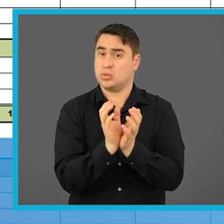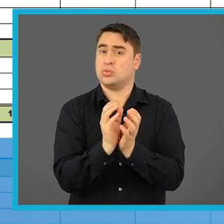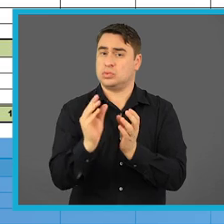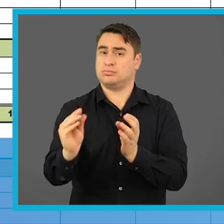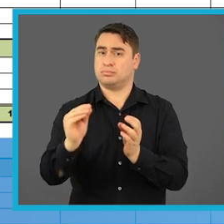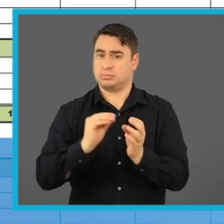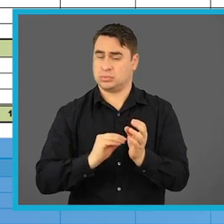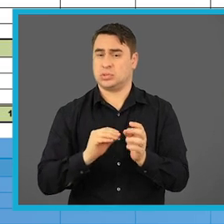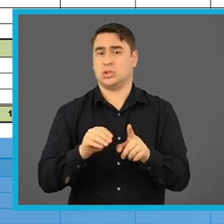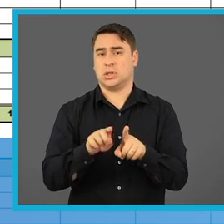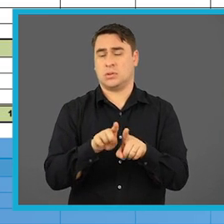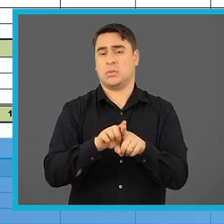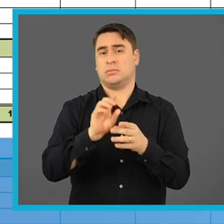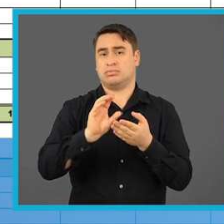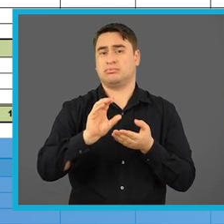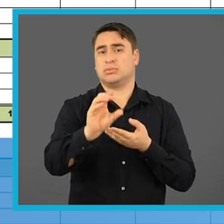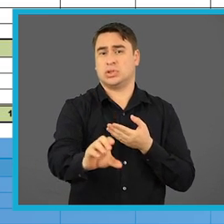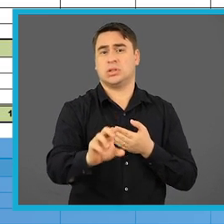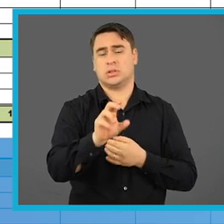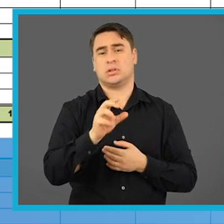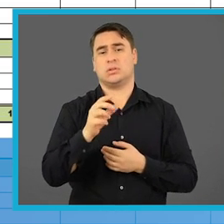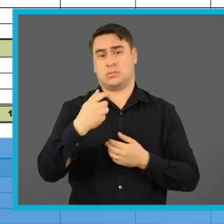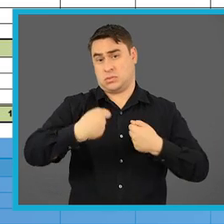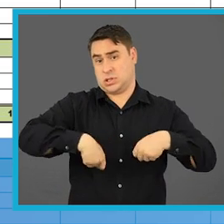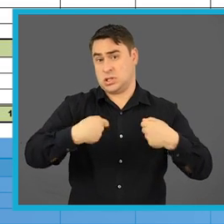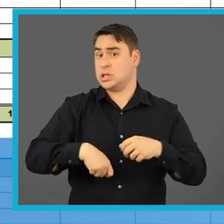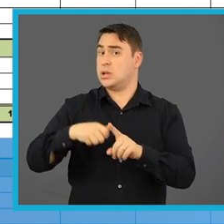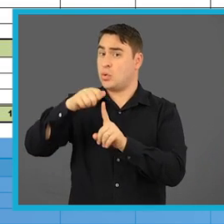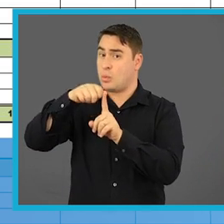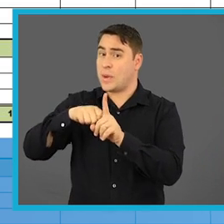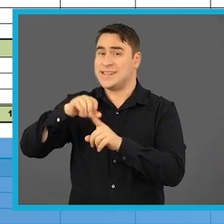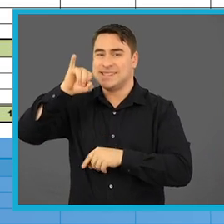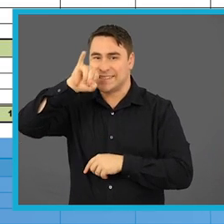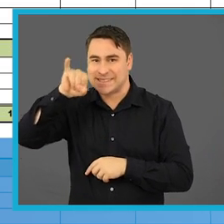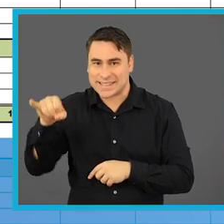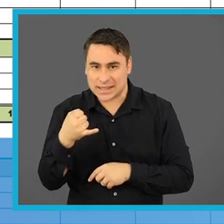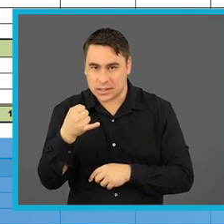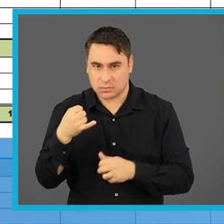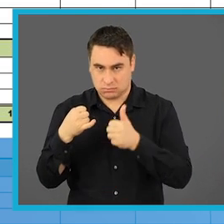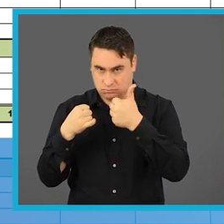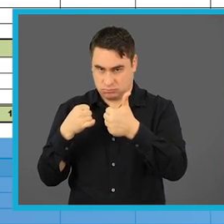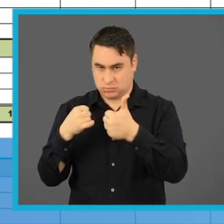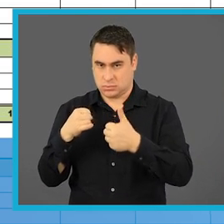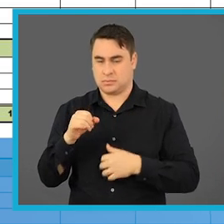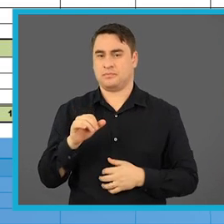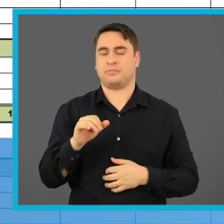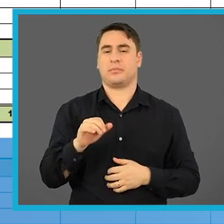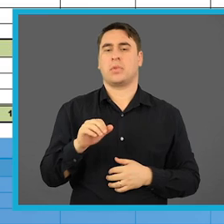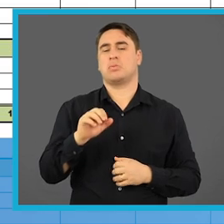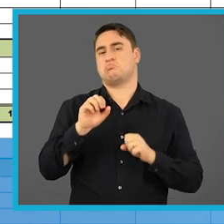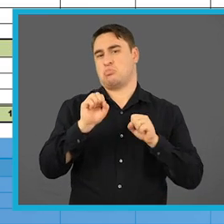de entradas e saídas devem necessariamente ser feitas em janeiro. O que